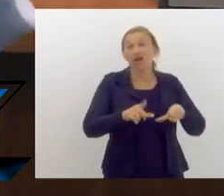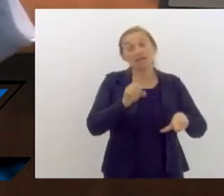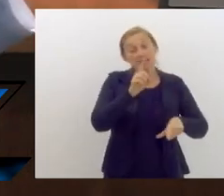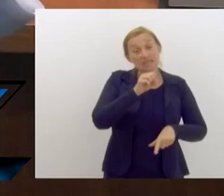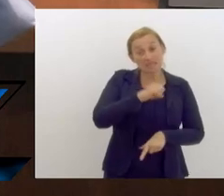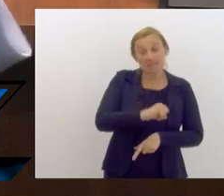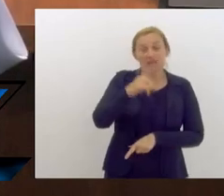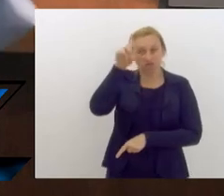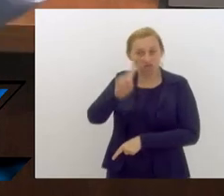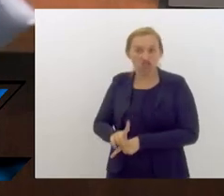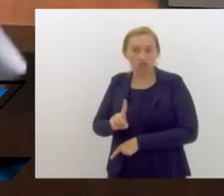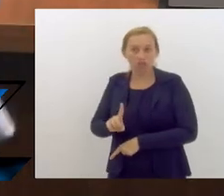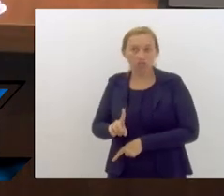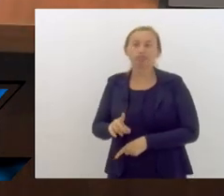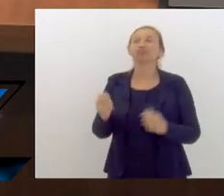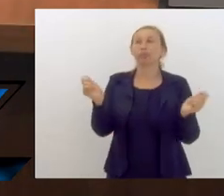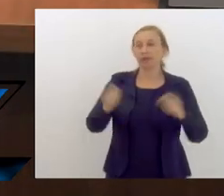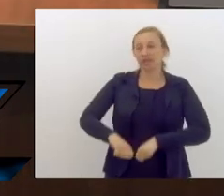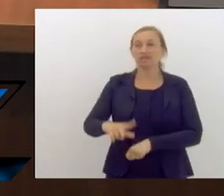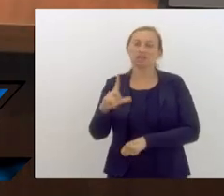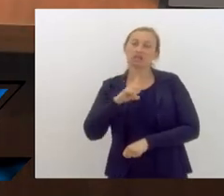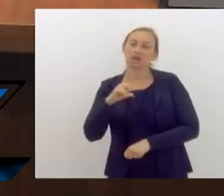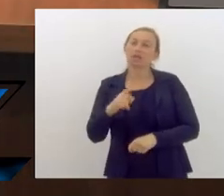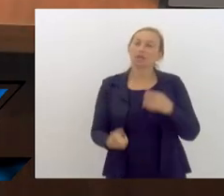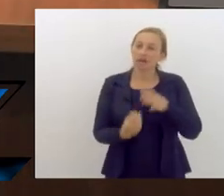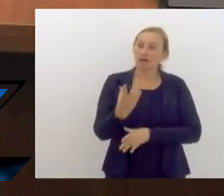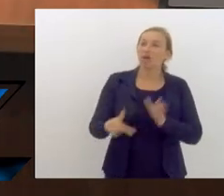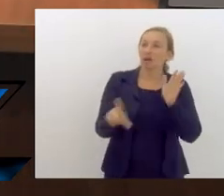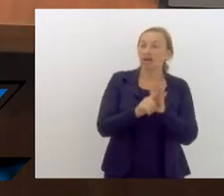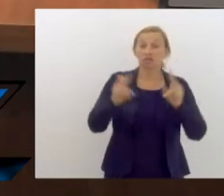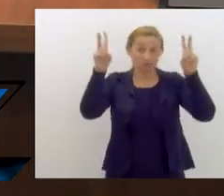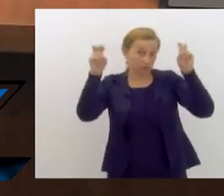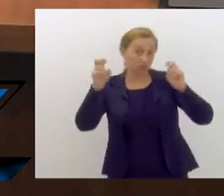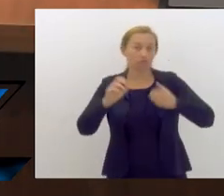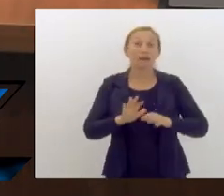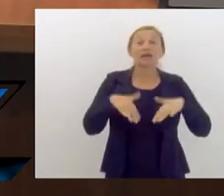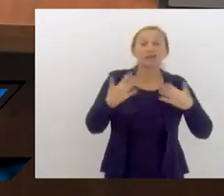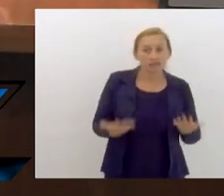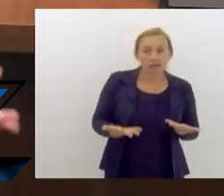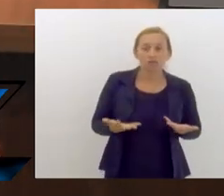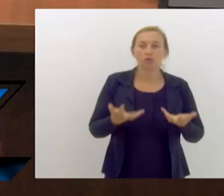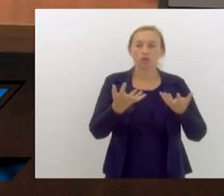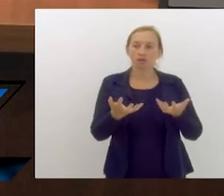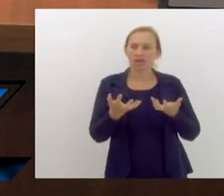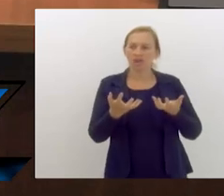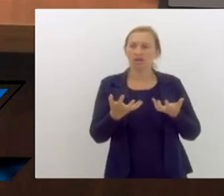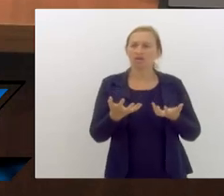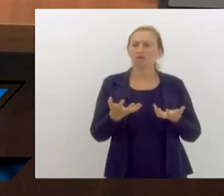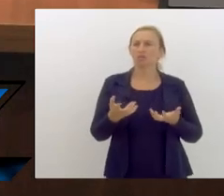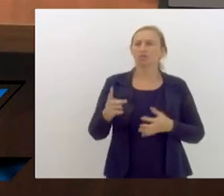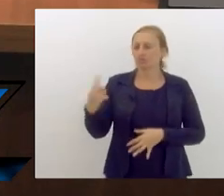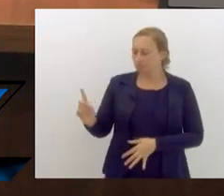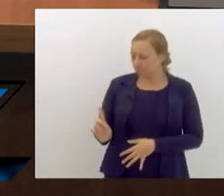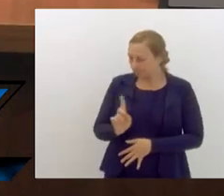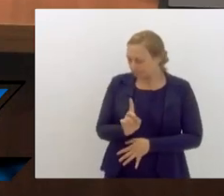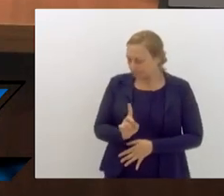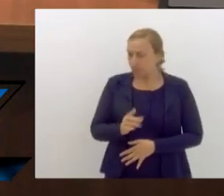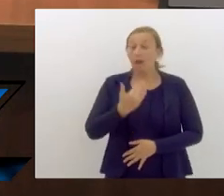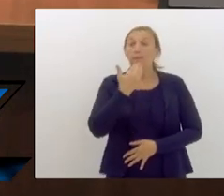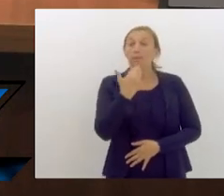nós temos competência para legislar sobre essa matéria então eu quero com a toda vênia aqui né